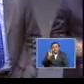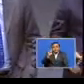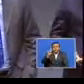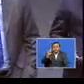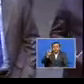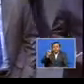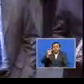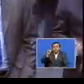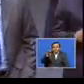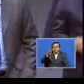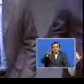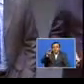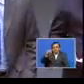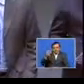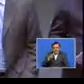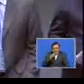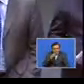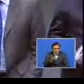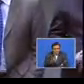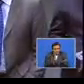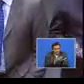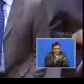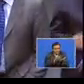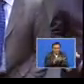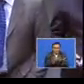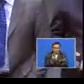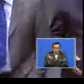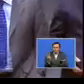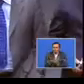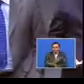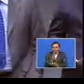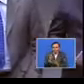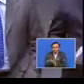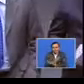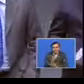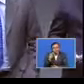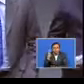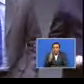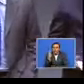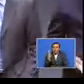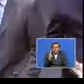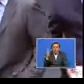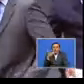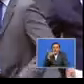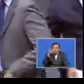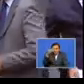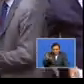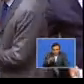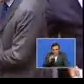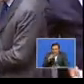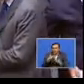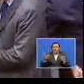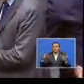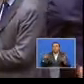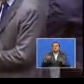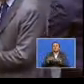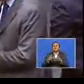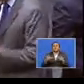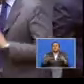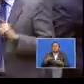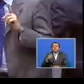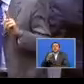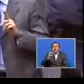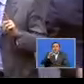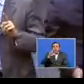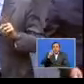esse livro que é uma indecência, não é? Que não adianta, depois não adianta lá na frente dizer que foi coisa de aloprado, não é?